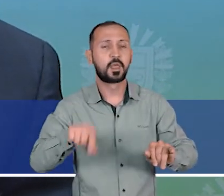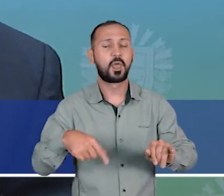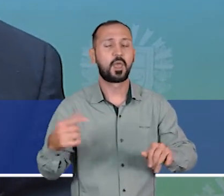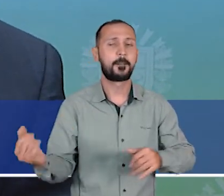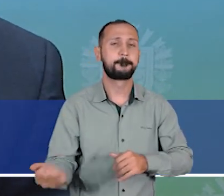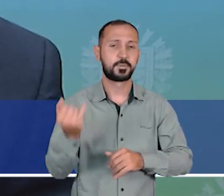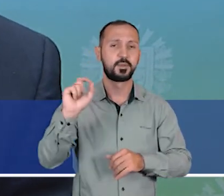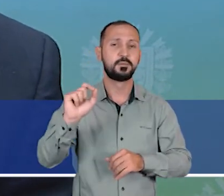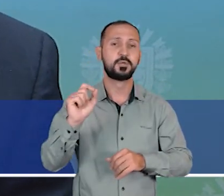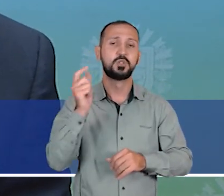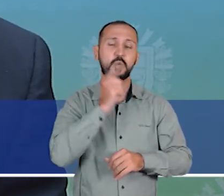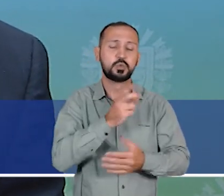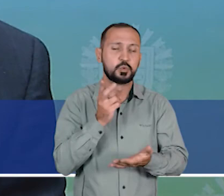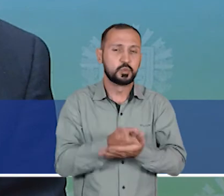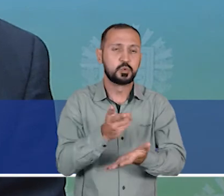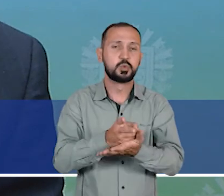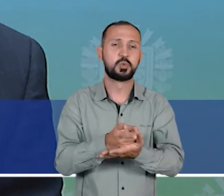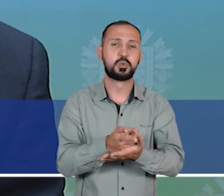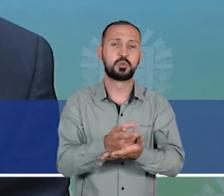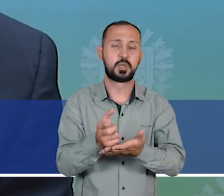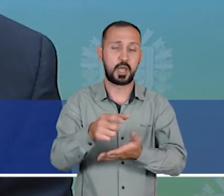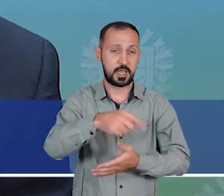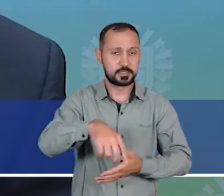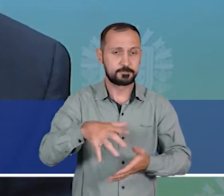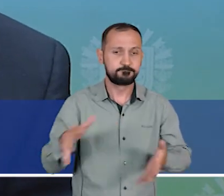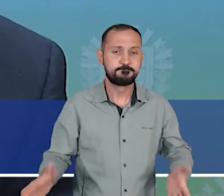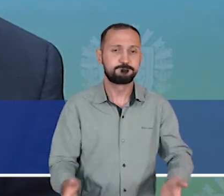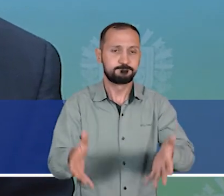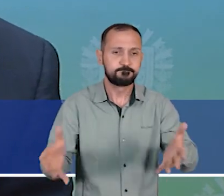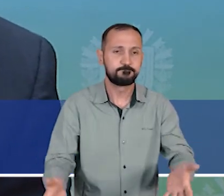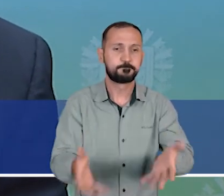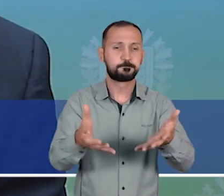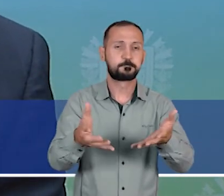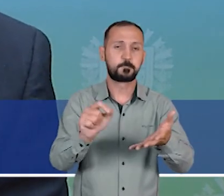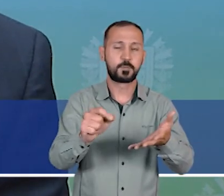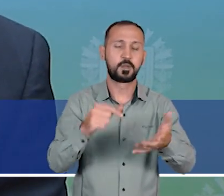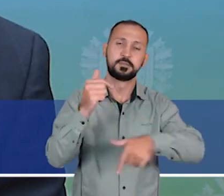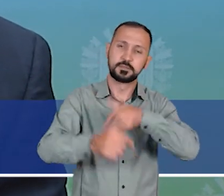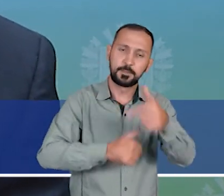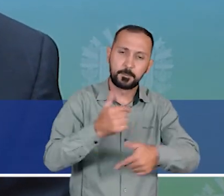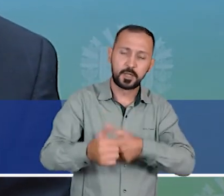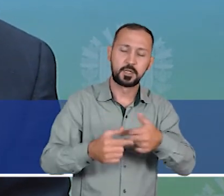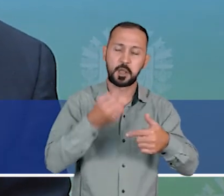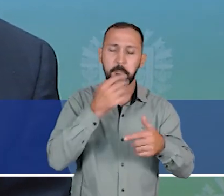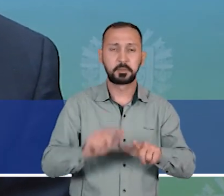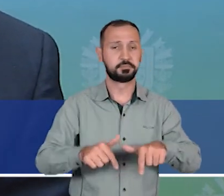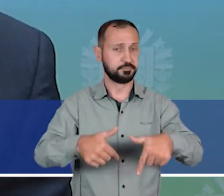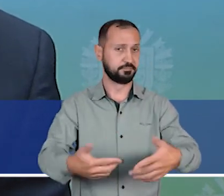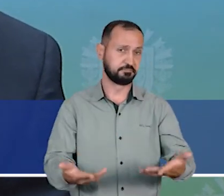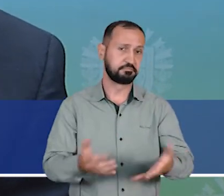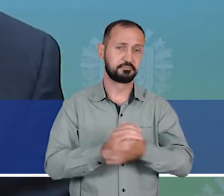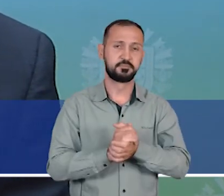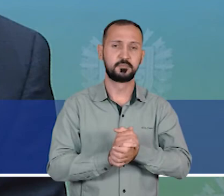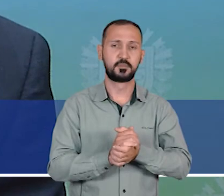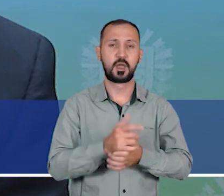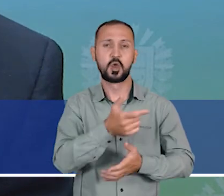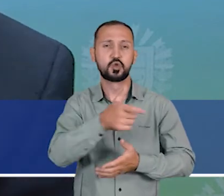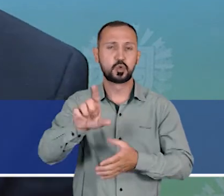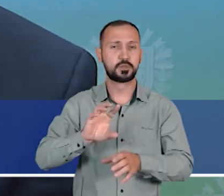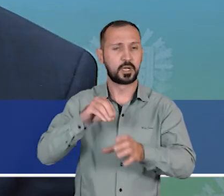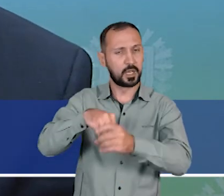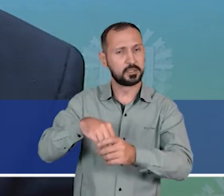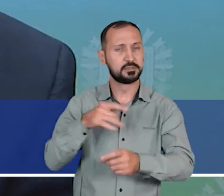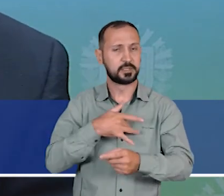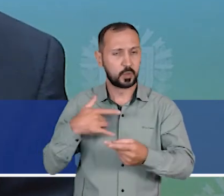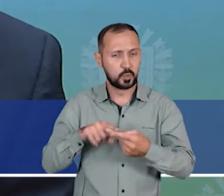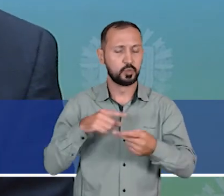são extremamente importantes para poder manter esses funcionários ativos e trabalhando. Da mesma forma, todas